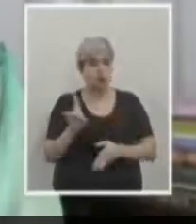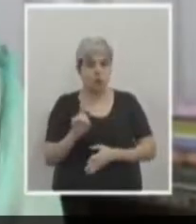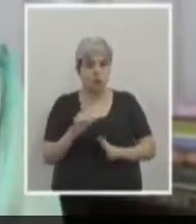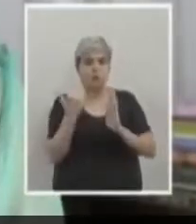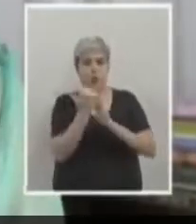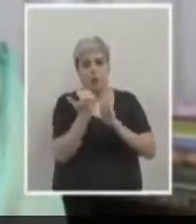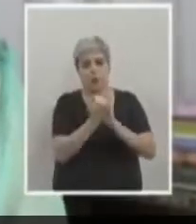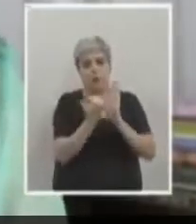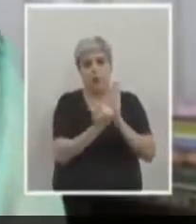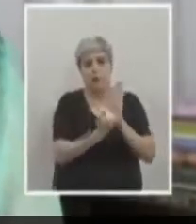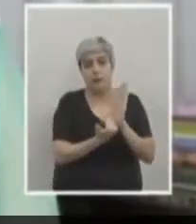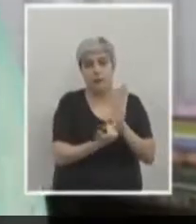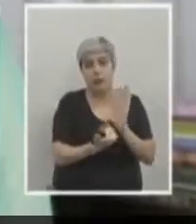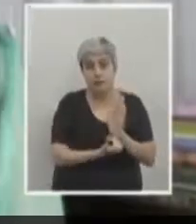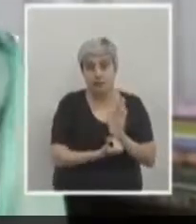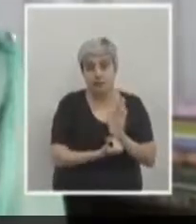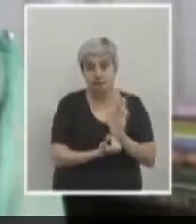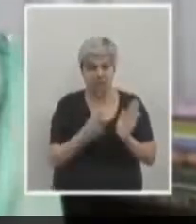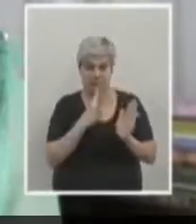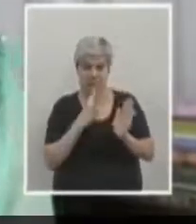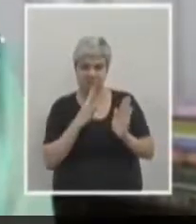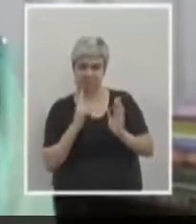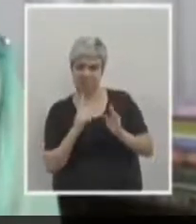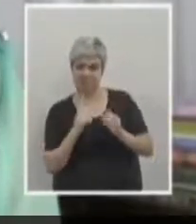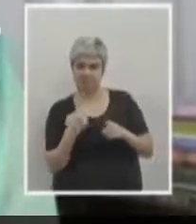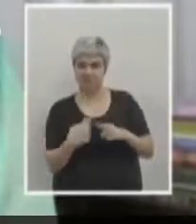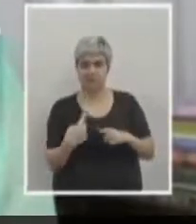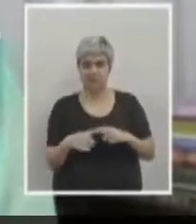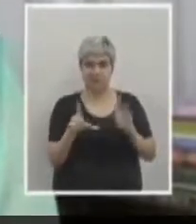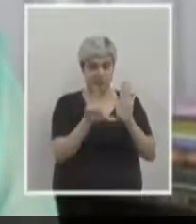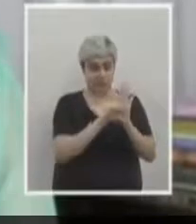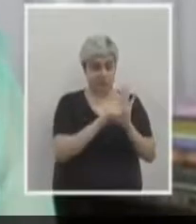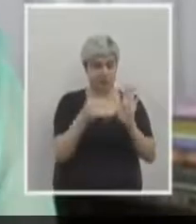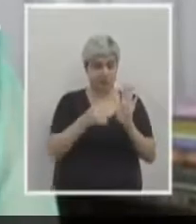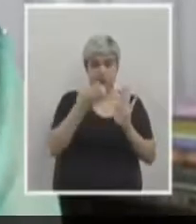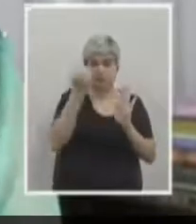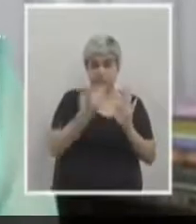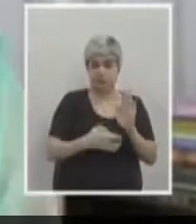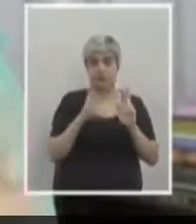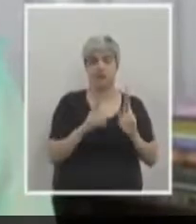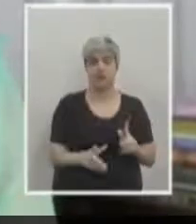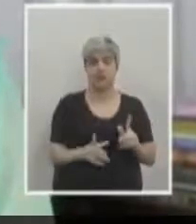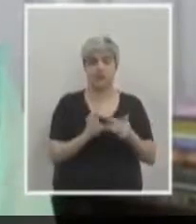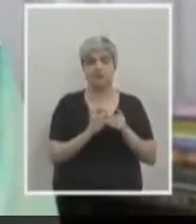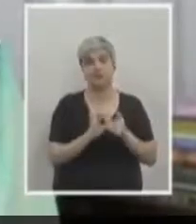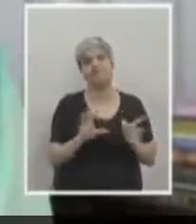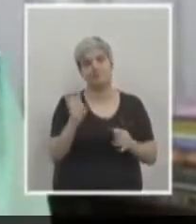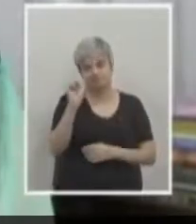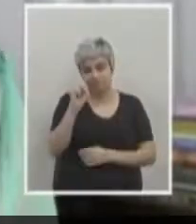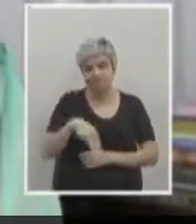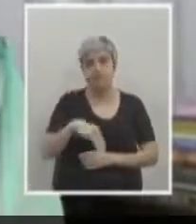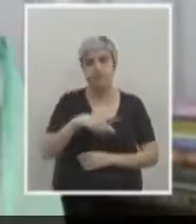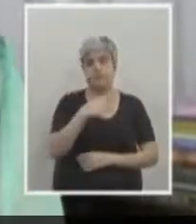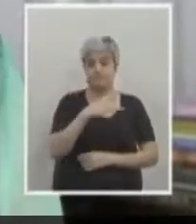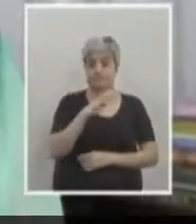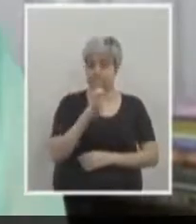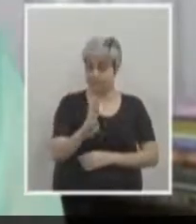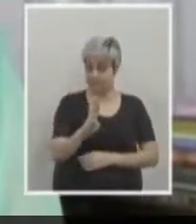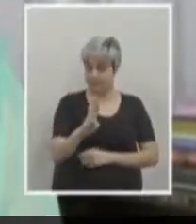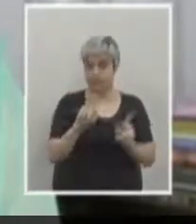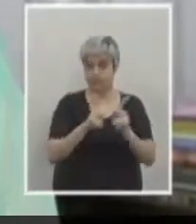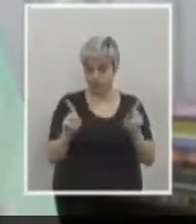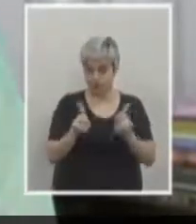colocou, a gente desconhece, porque ao contrário disso, a legislação ela, justamente ao contrário, ela permite sim que o PEB, professor de educação